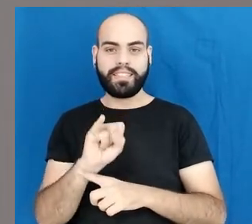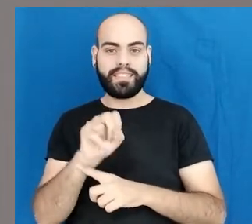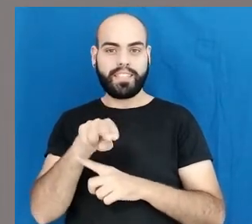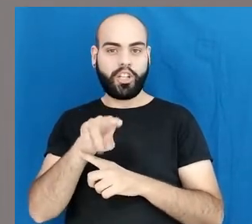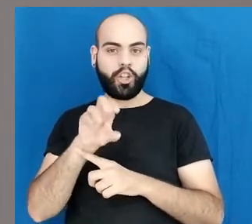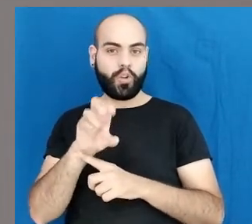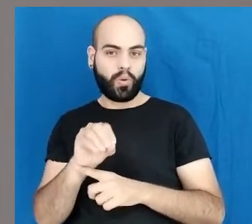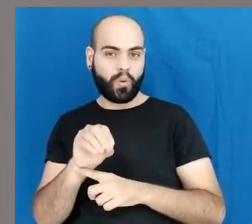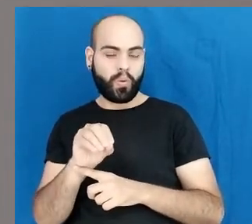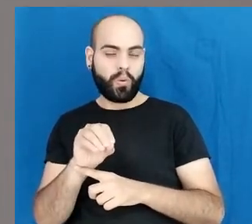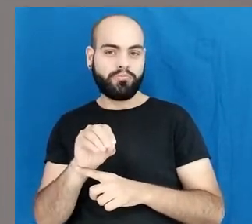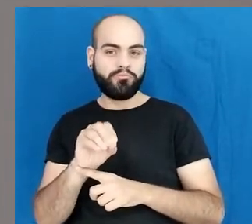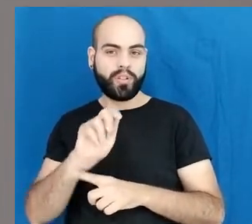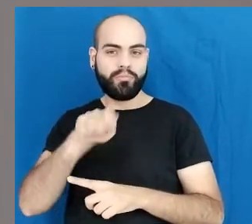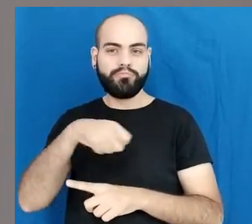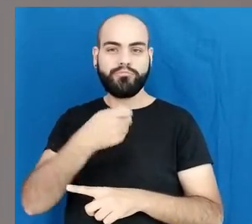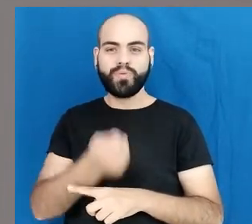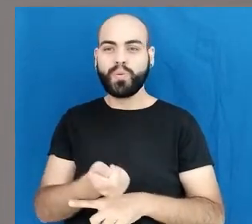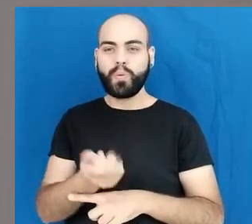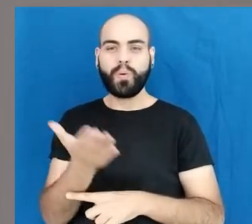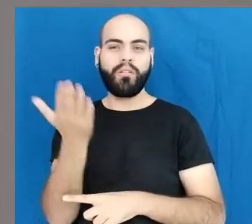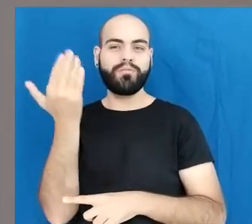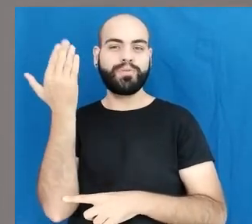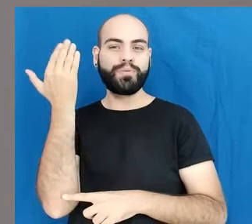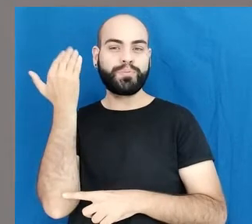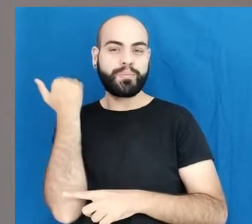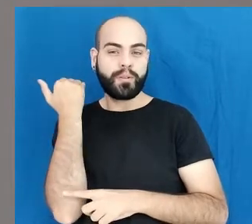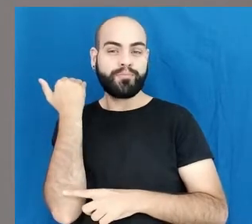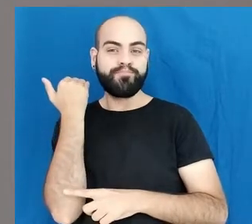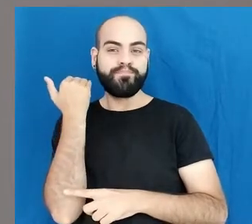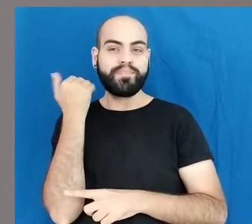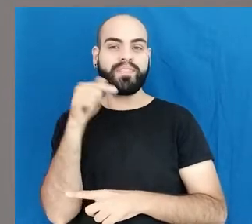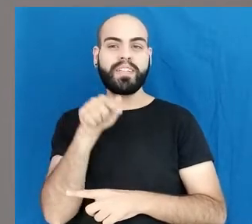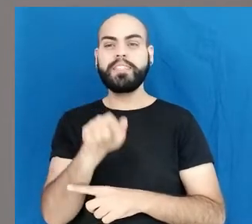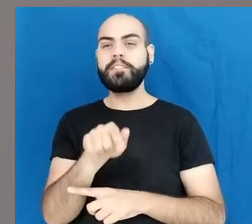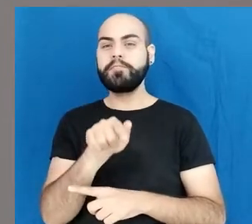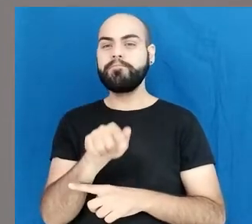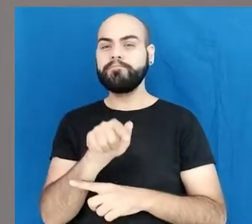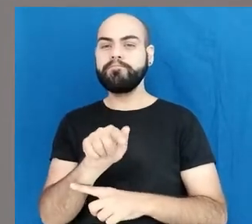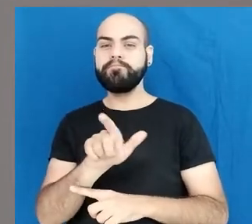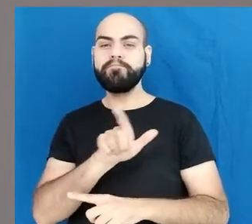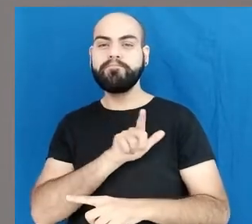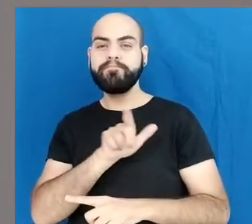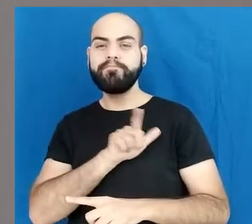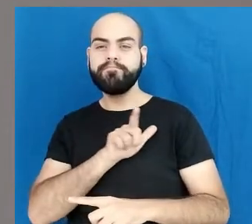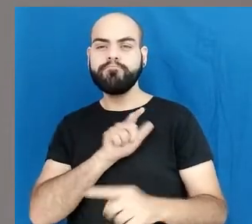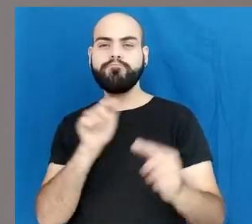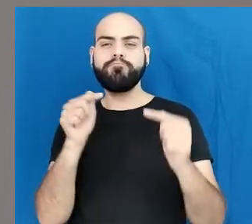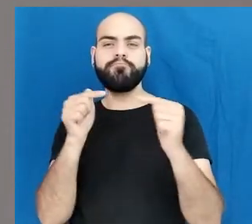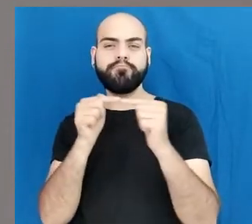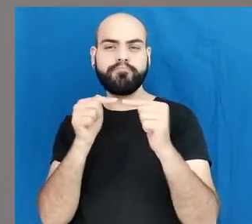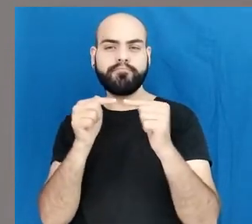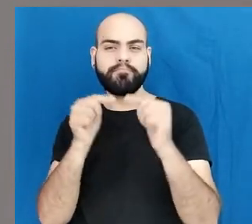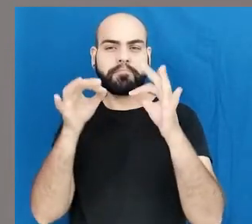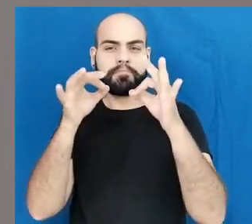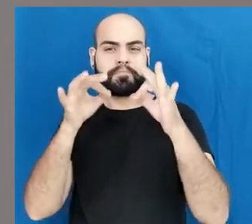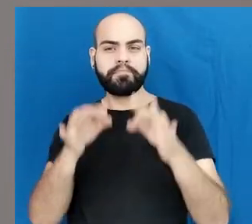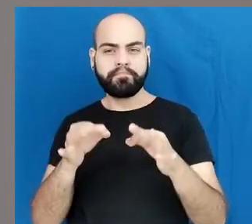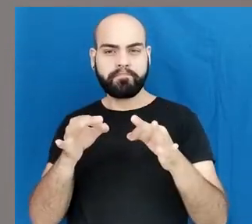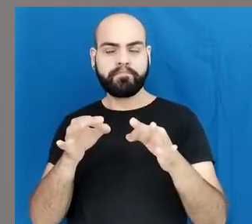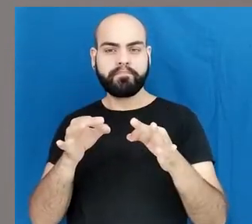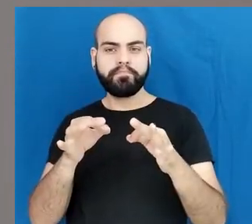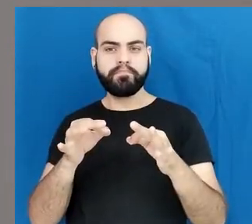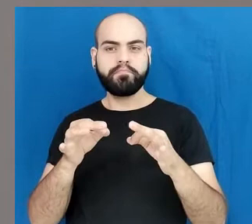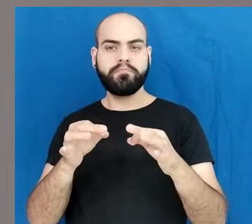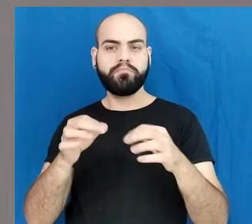Cassino, né, como ele foi anteriormente concebido. E ele funcionava muito de acordo e